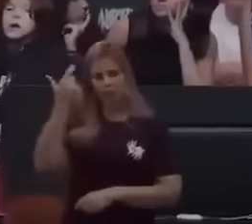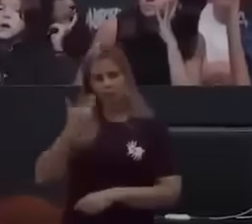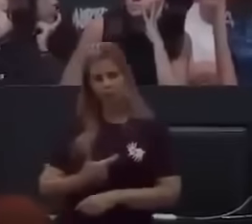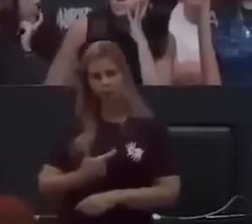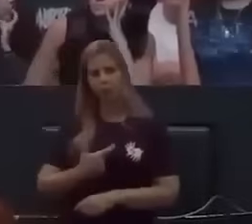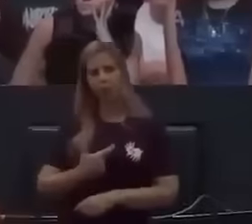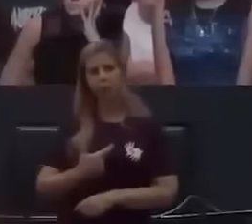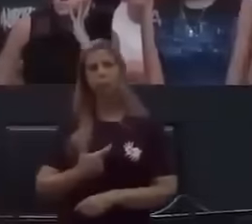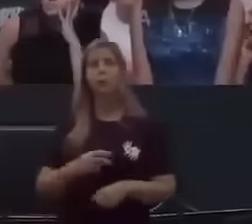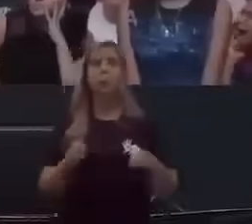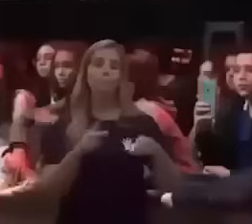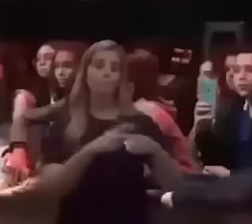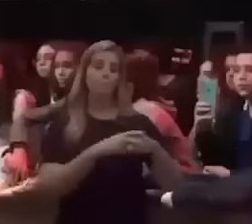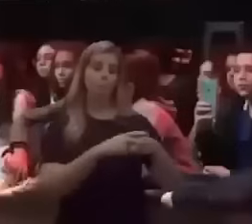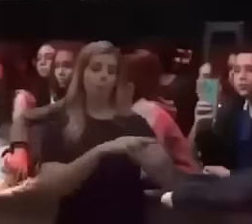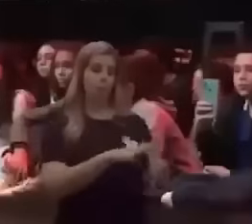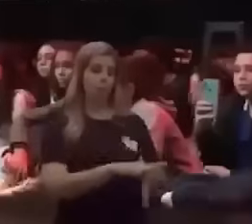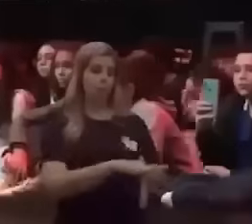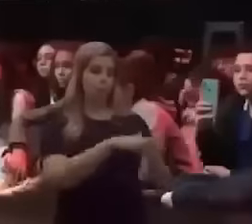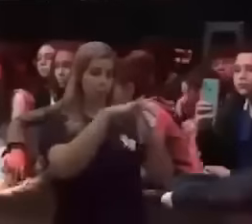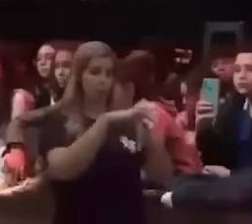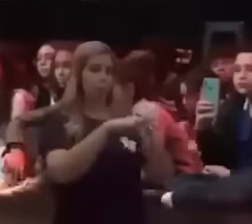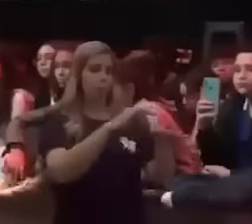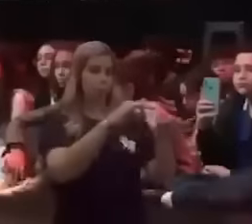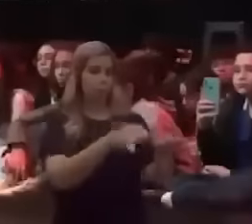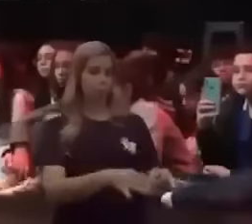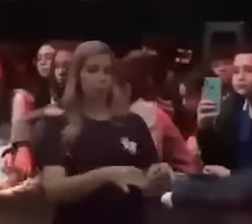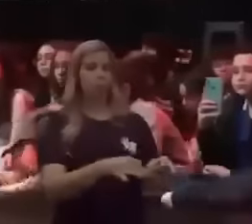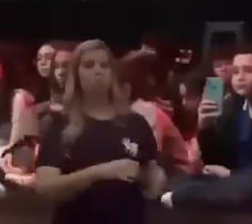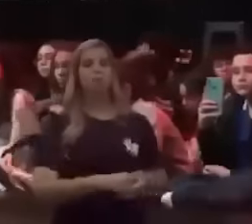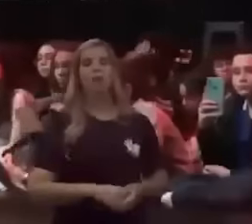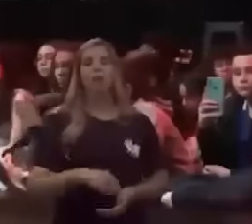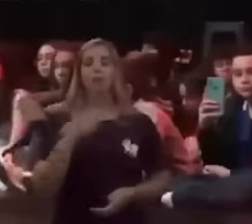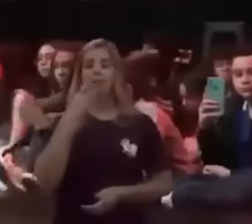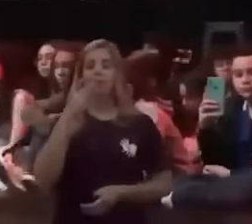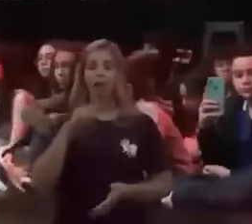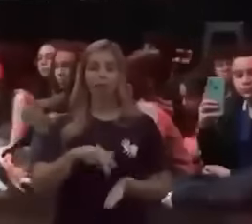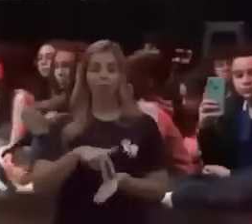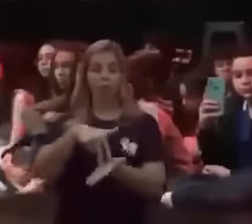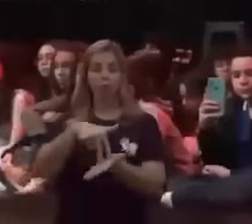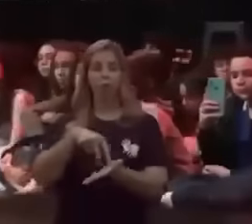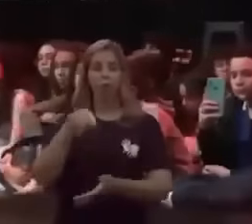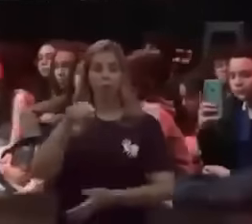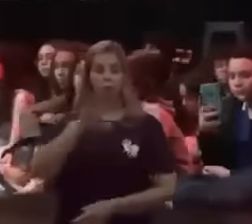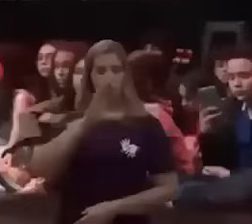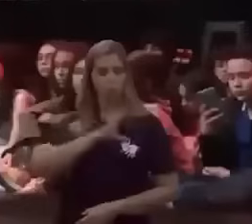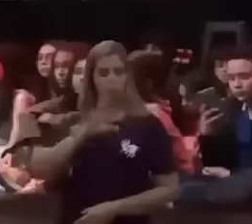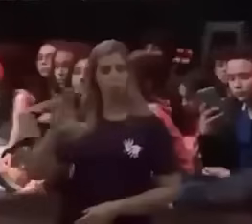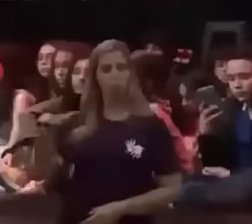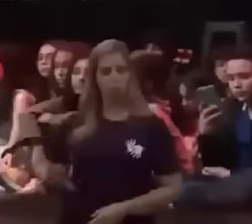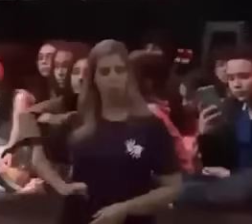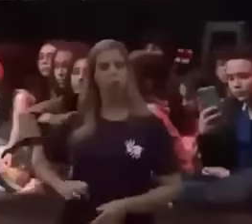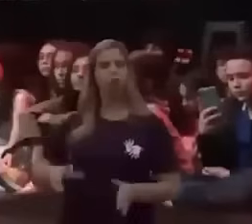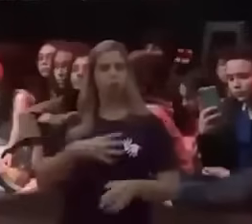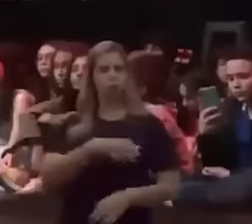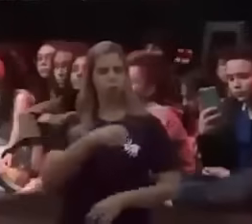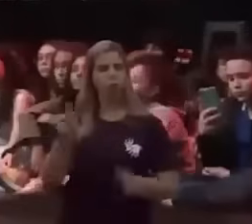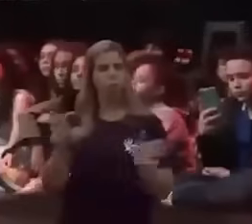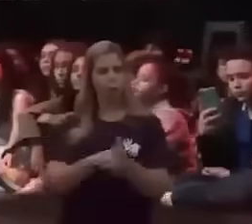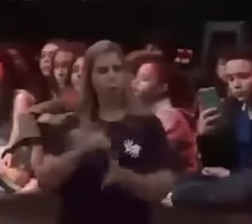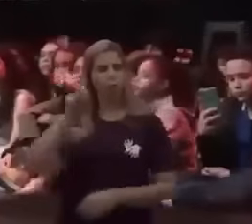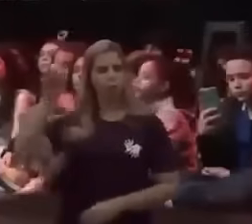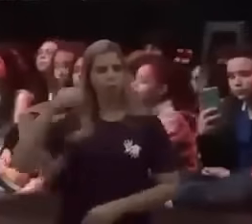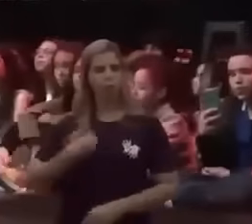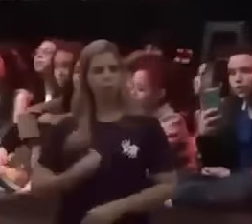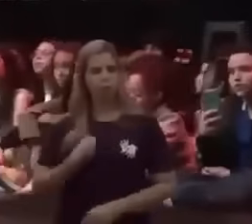que não suportava que ninguém falasse na frente dele, se levanta para falar em nome do grupo e diz: tu és o Cristo, o Filho do Deus